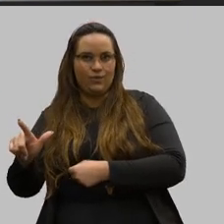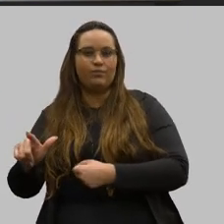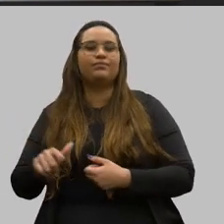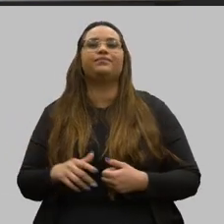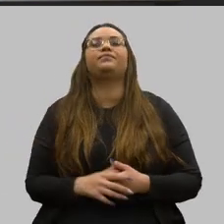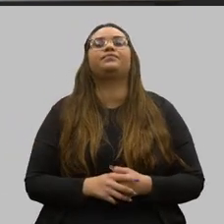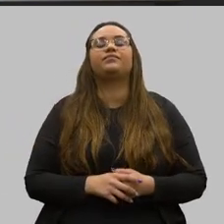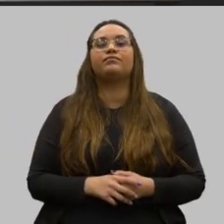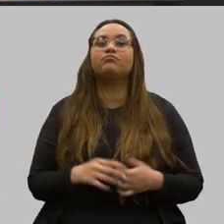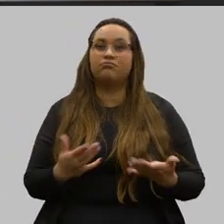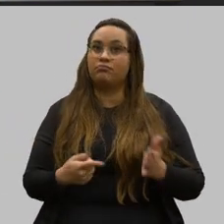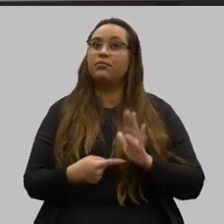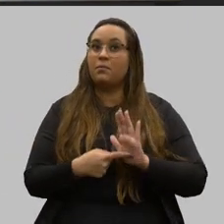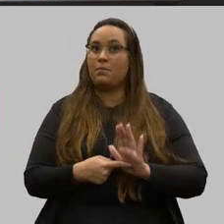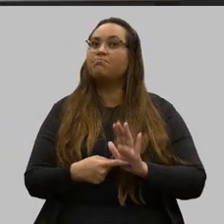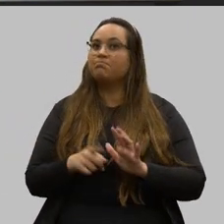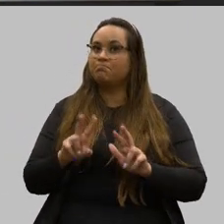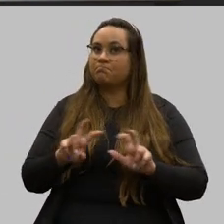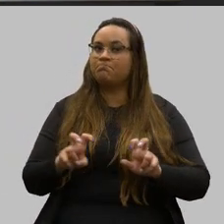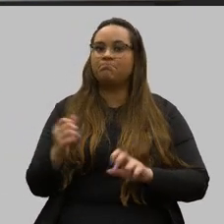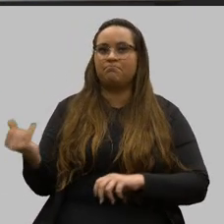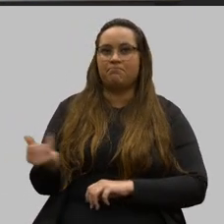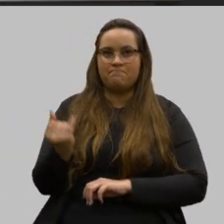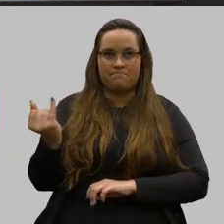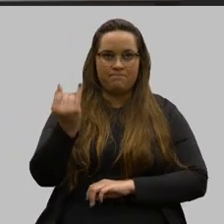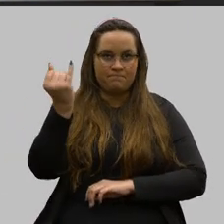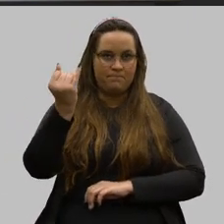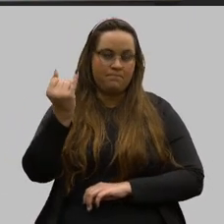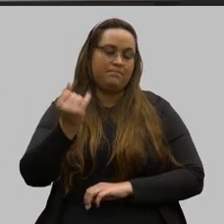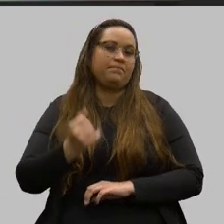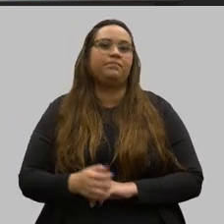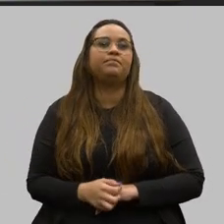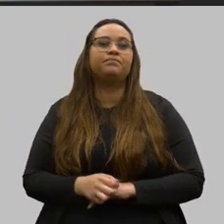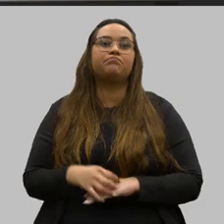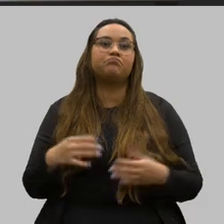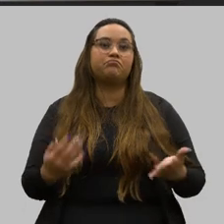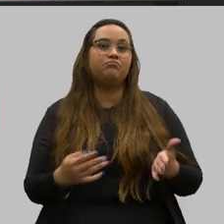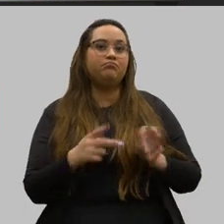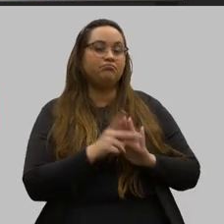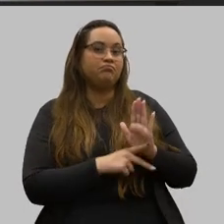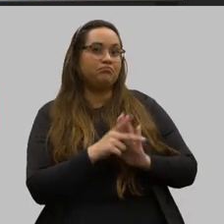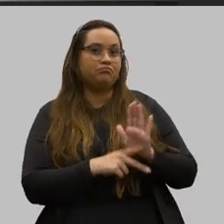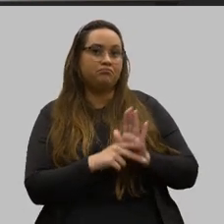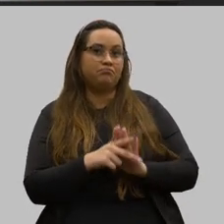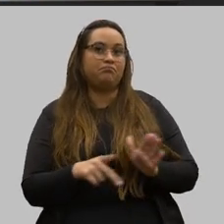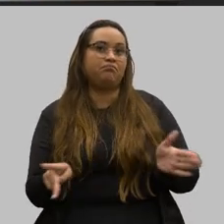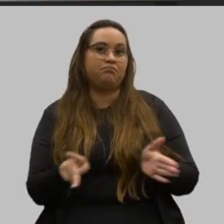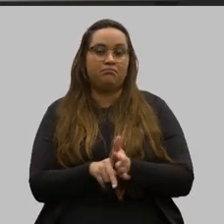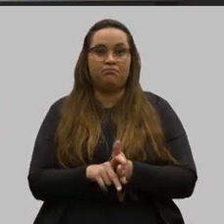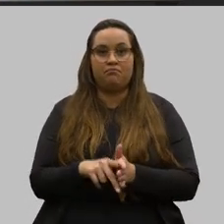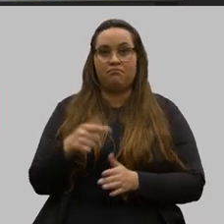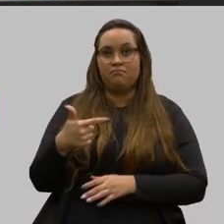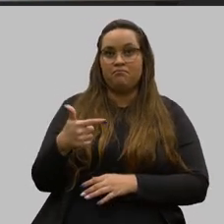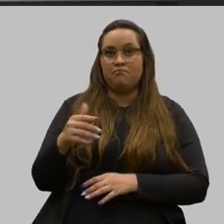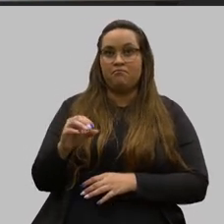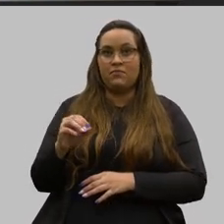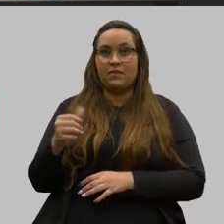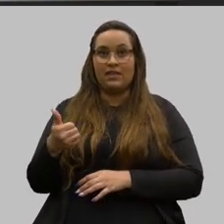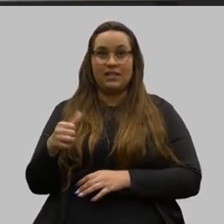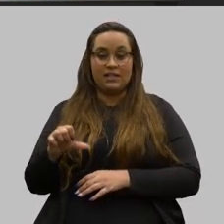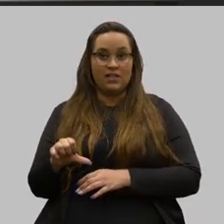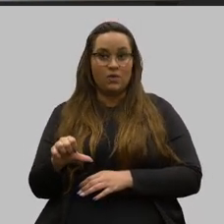trazendo isso como fomento No que diz respeito ao planejamento anual de operações e eventos já H algum tempo desde 2019